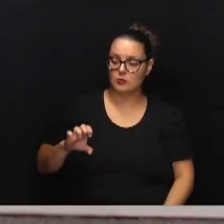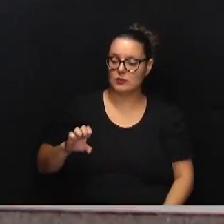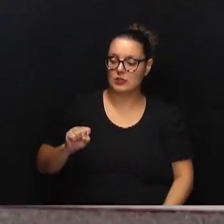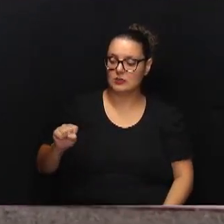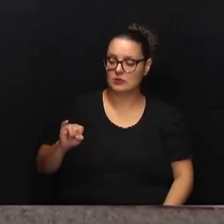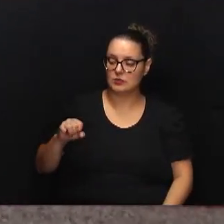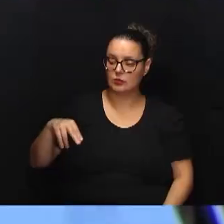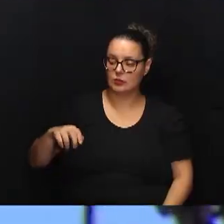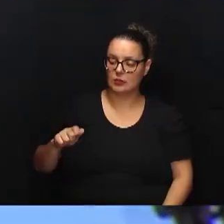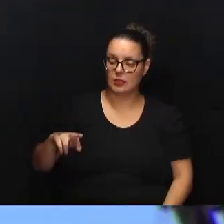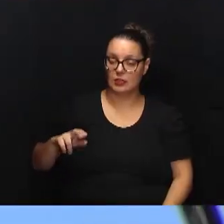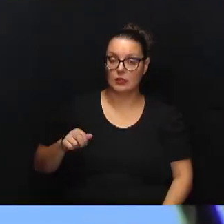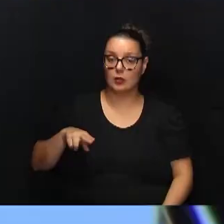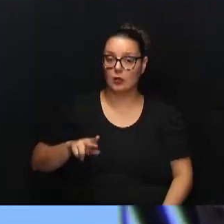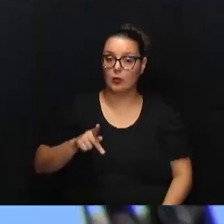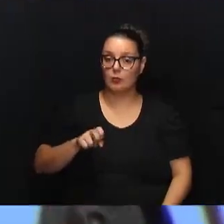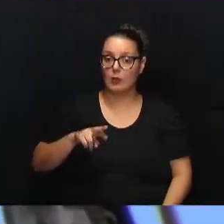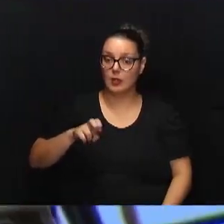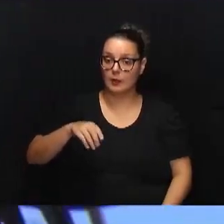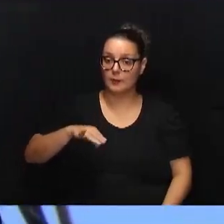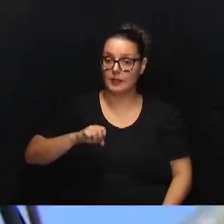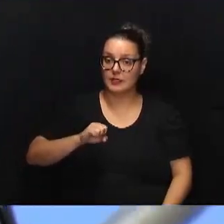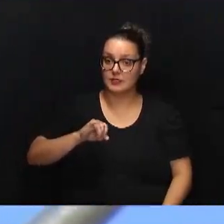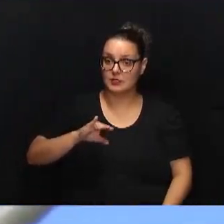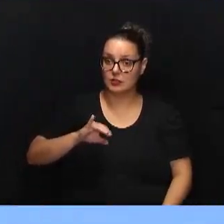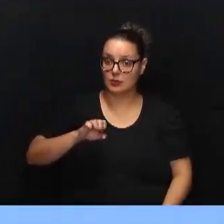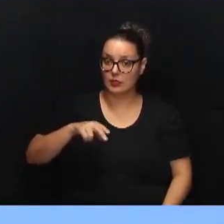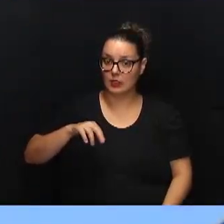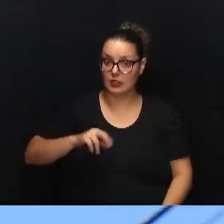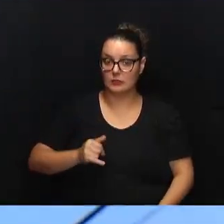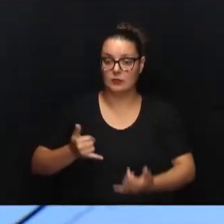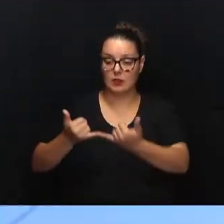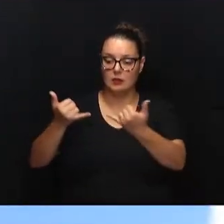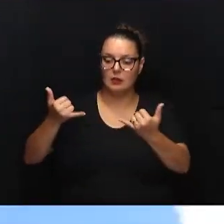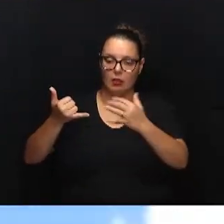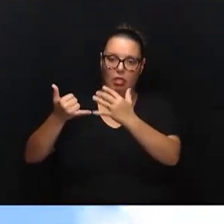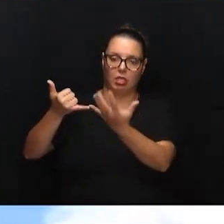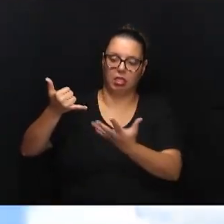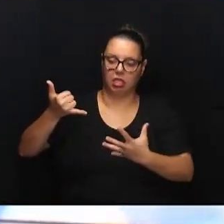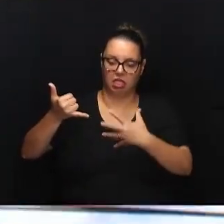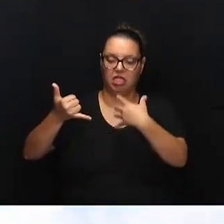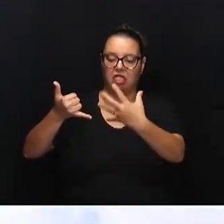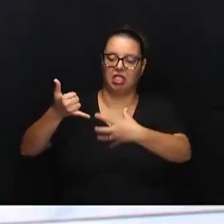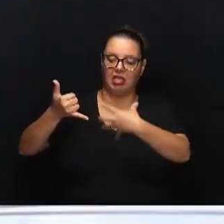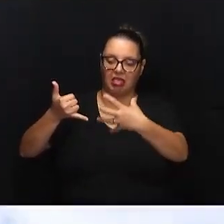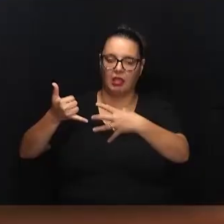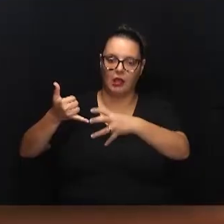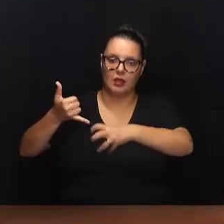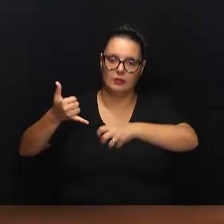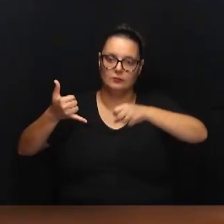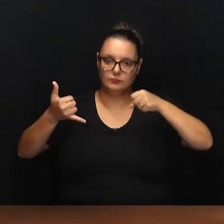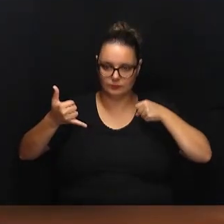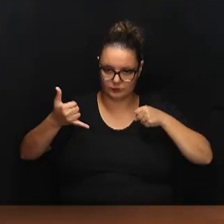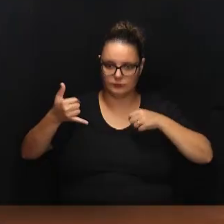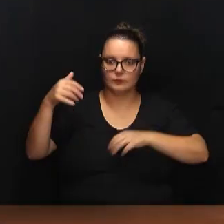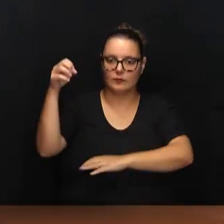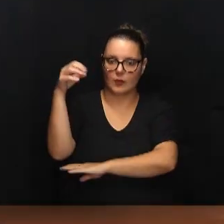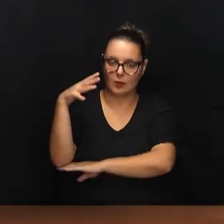de energia elétrica realizarem o alinhamento e a retirada de fios inutilizados nos postes do município.